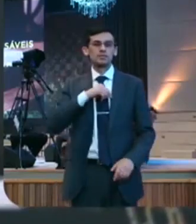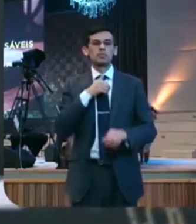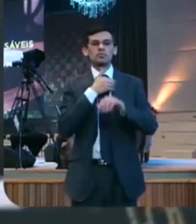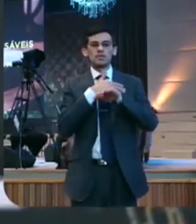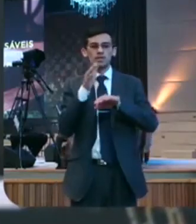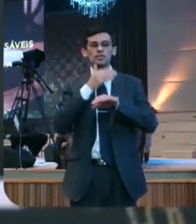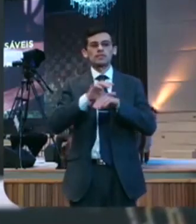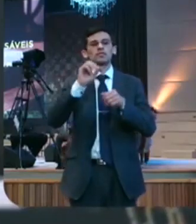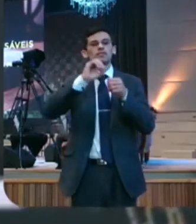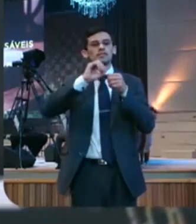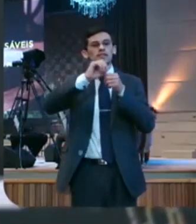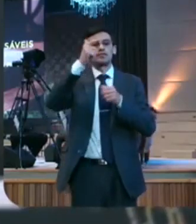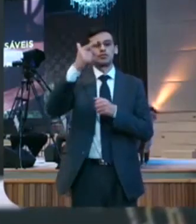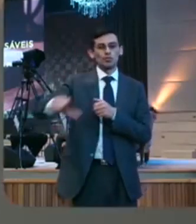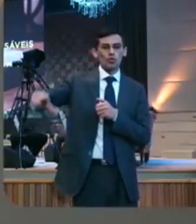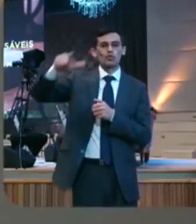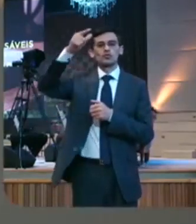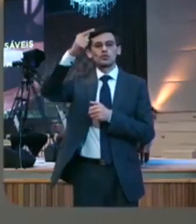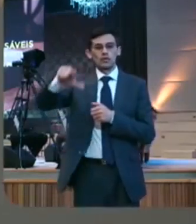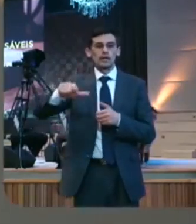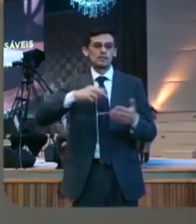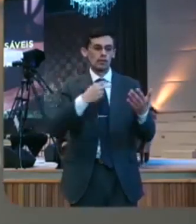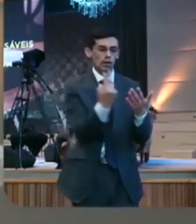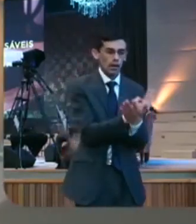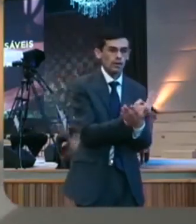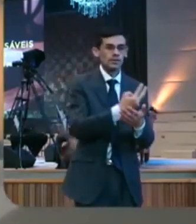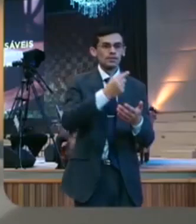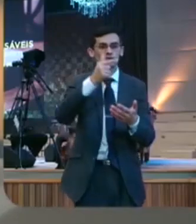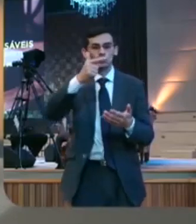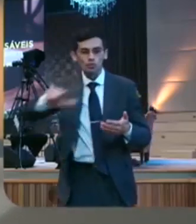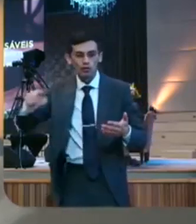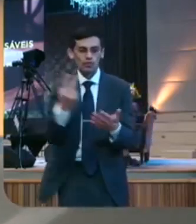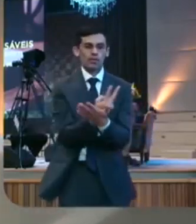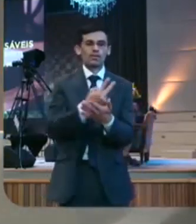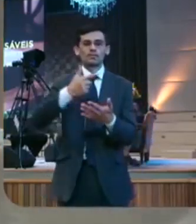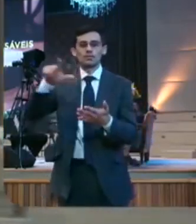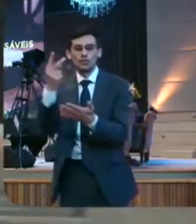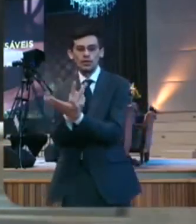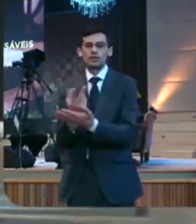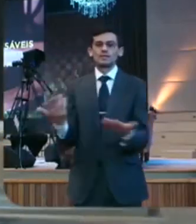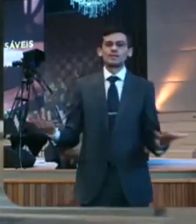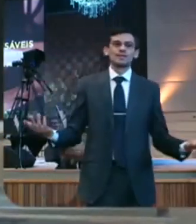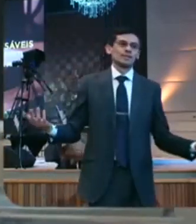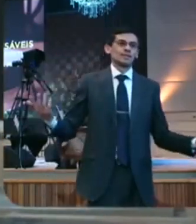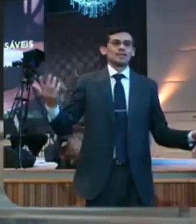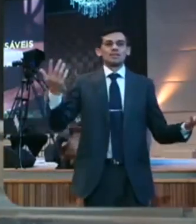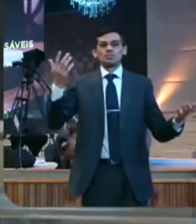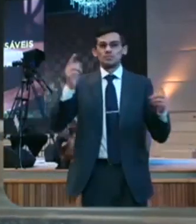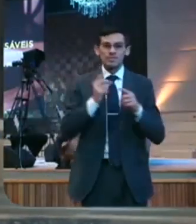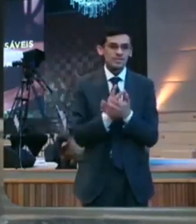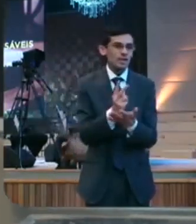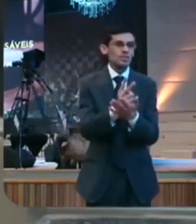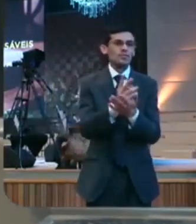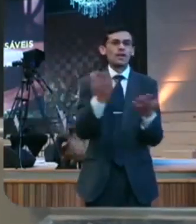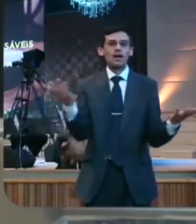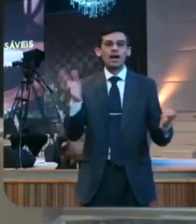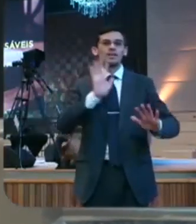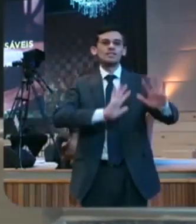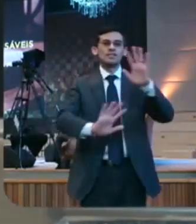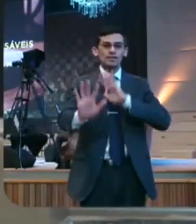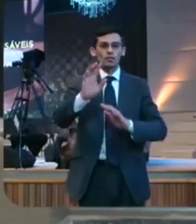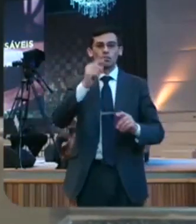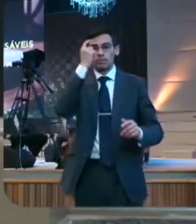mesmos erros, não é verdade? A gente diz: não, olha, puxa vida, né, isso aqui